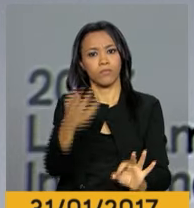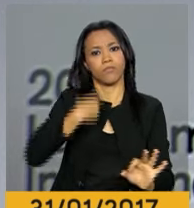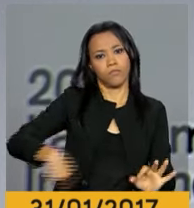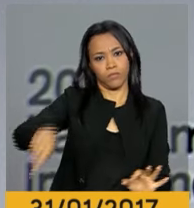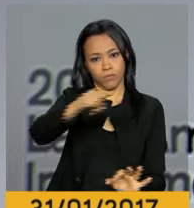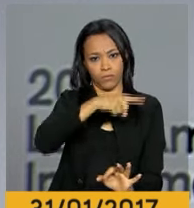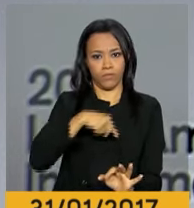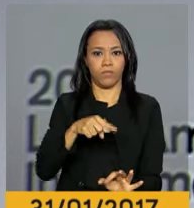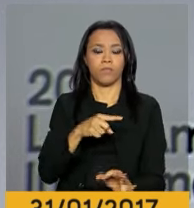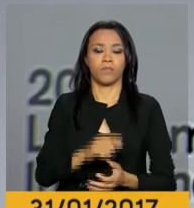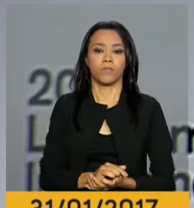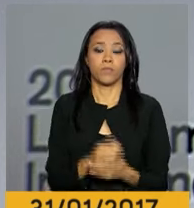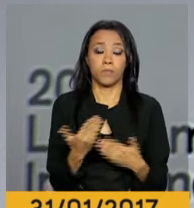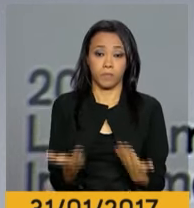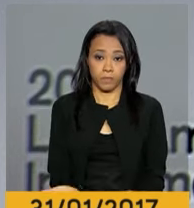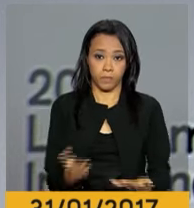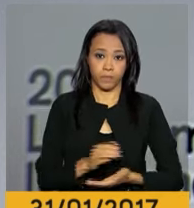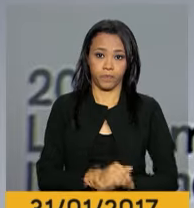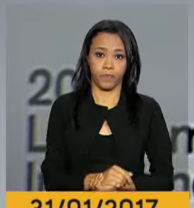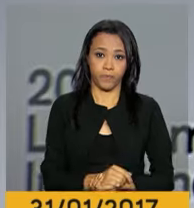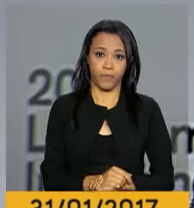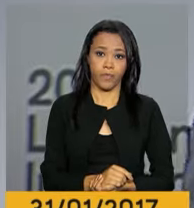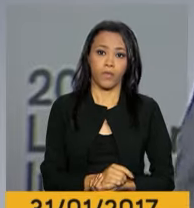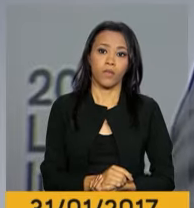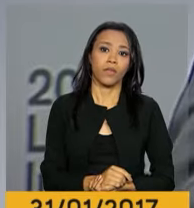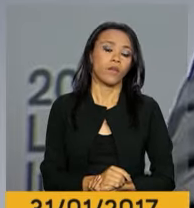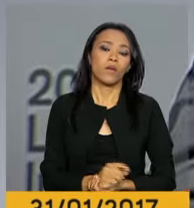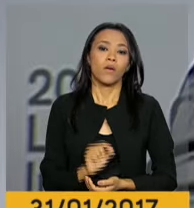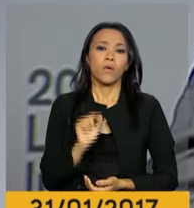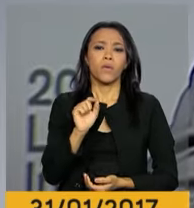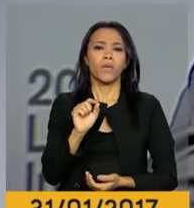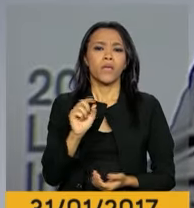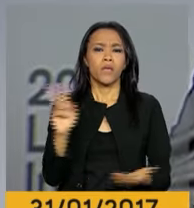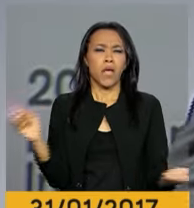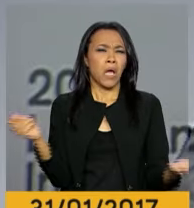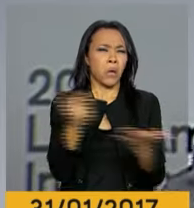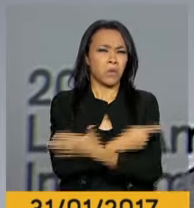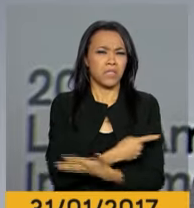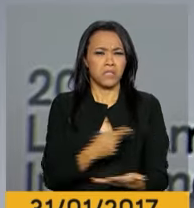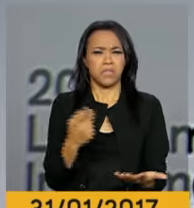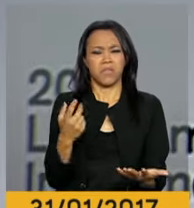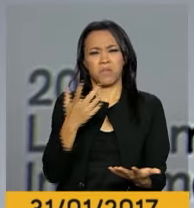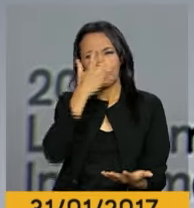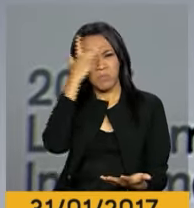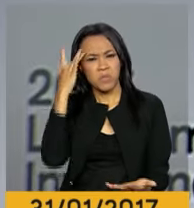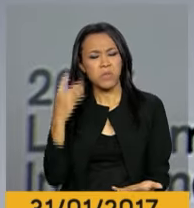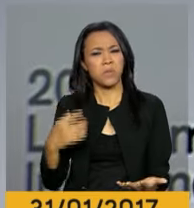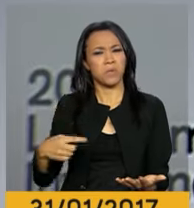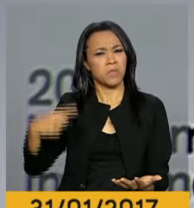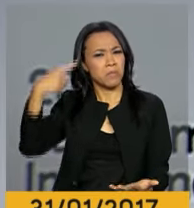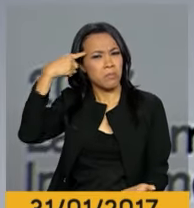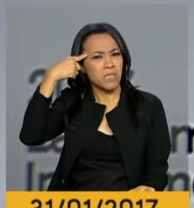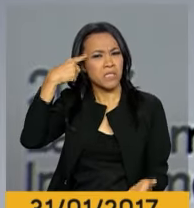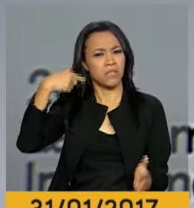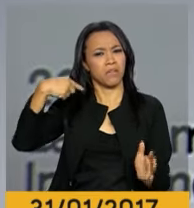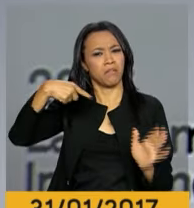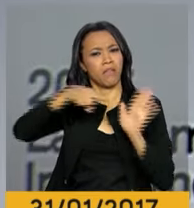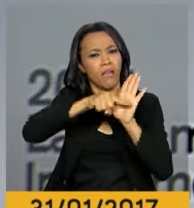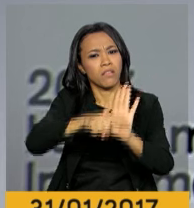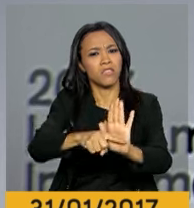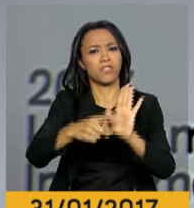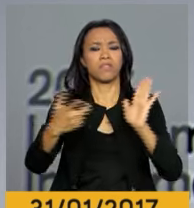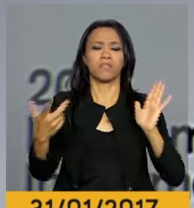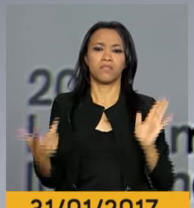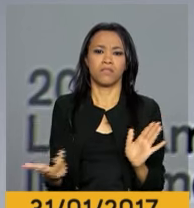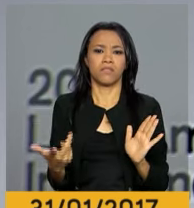somos o abatimento em que havíamos caído isso digo aos senhores brasileiros